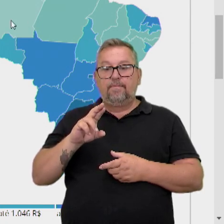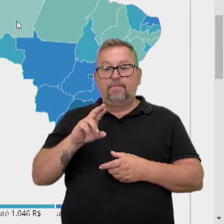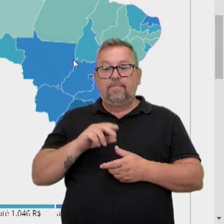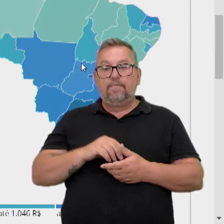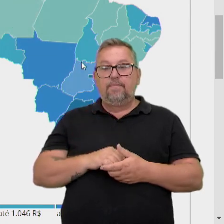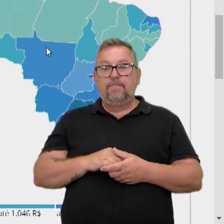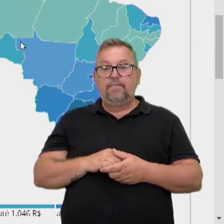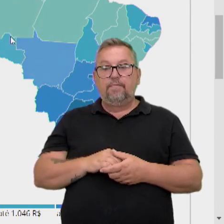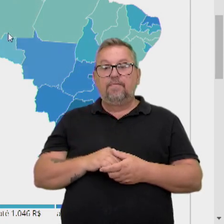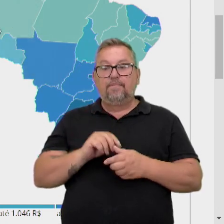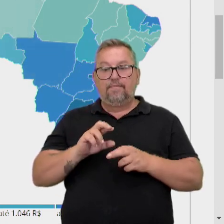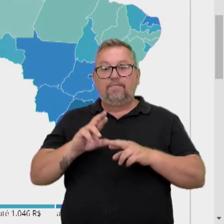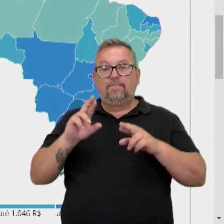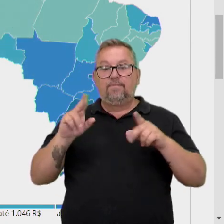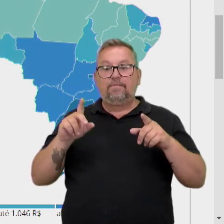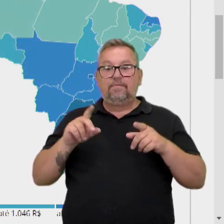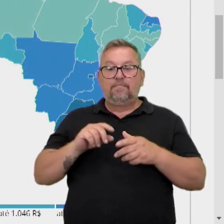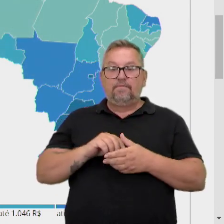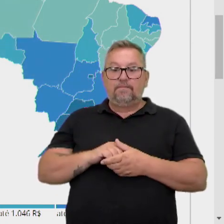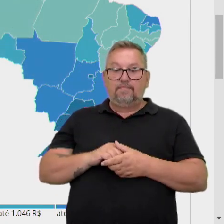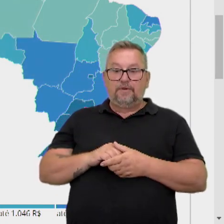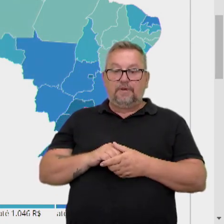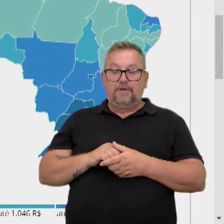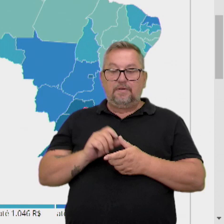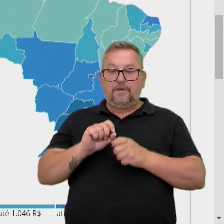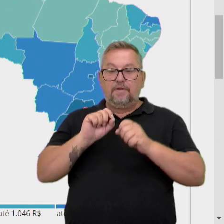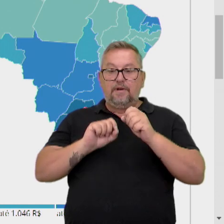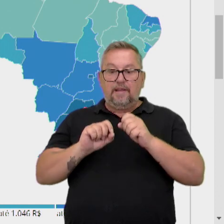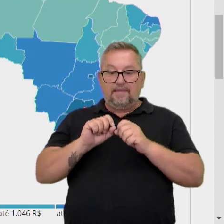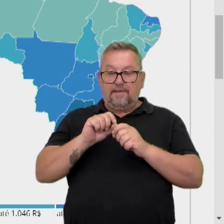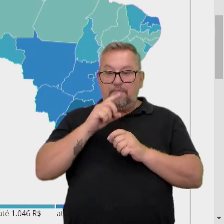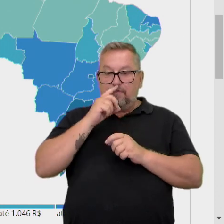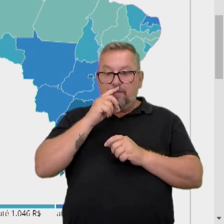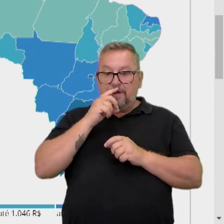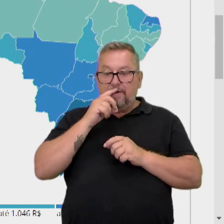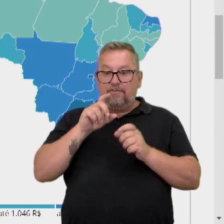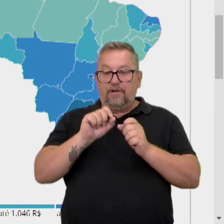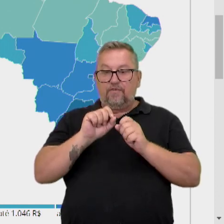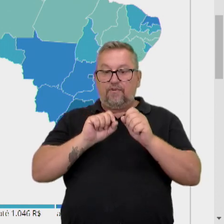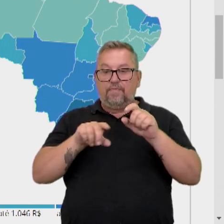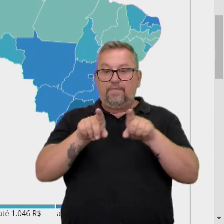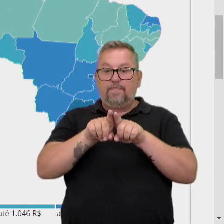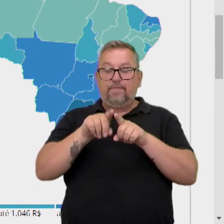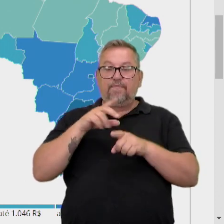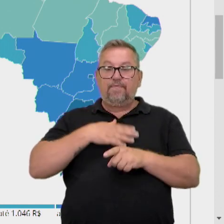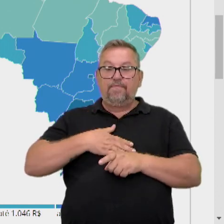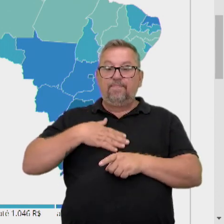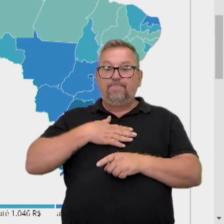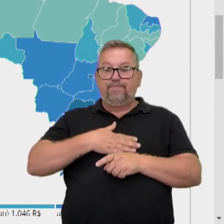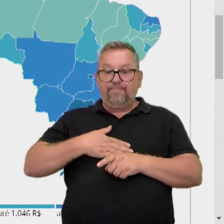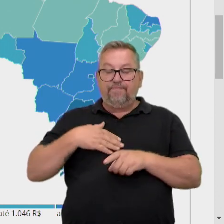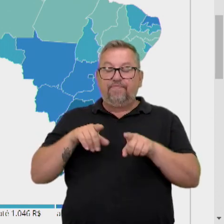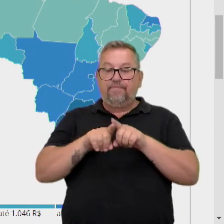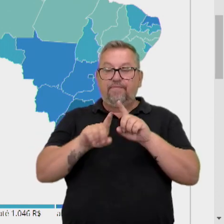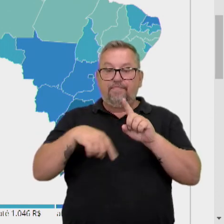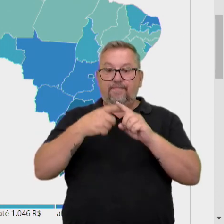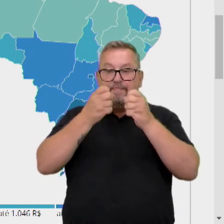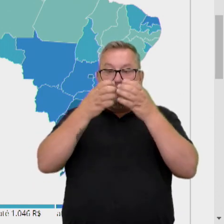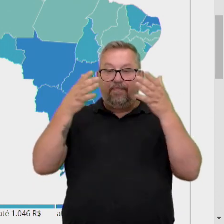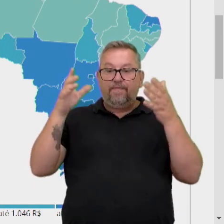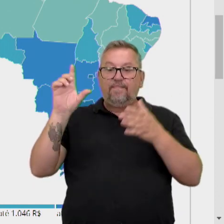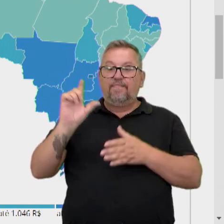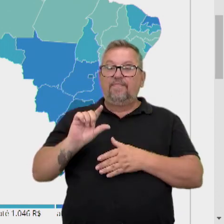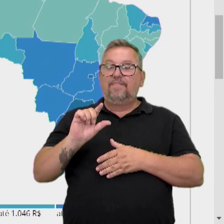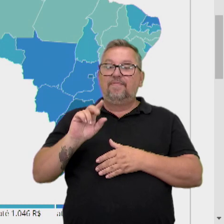a discrepância entre valores. E até as cores, né, dos estados aí, eles mostram, né, quanto mais claro, menor